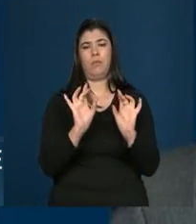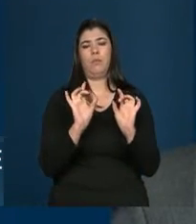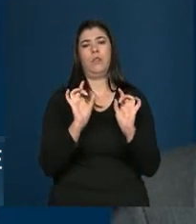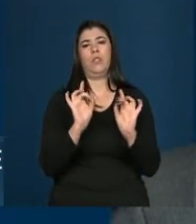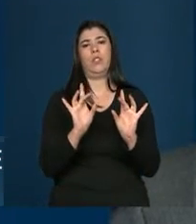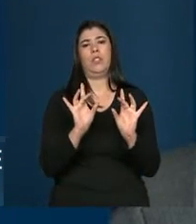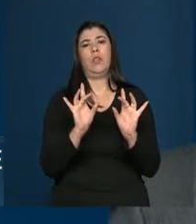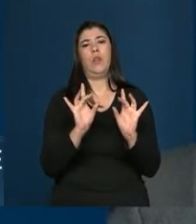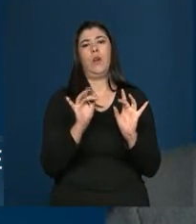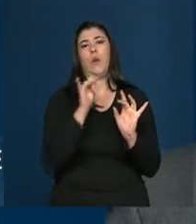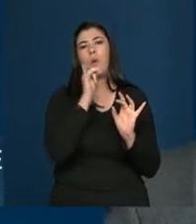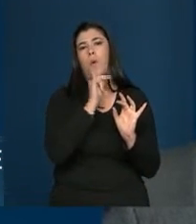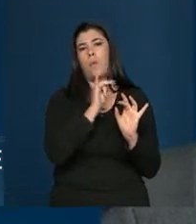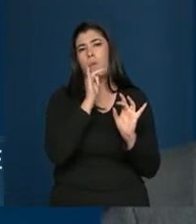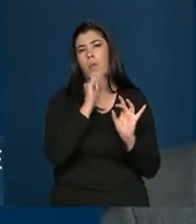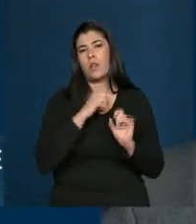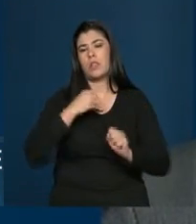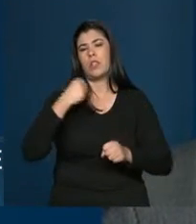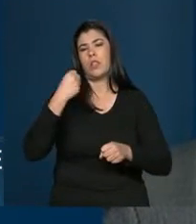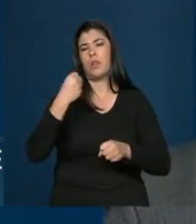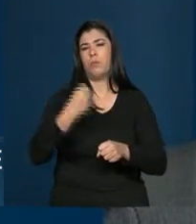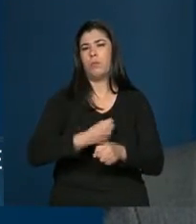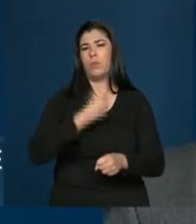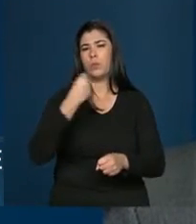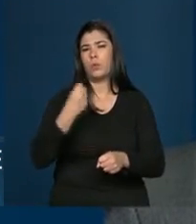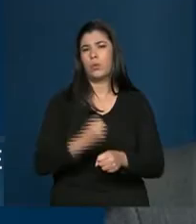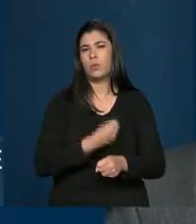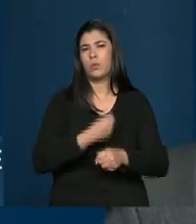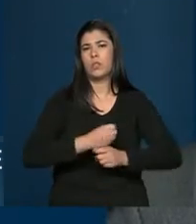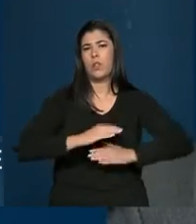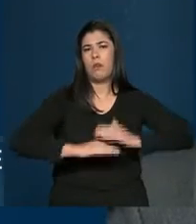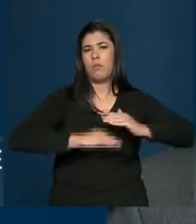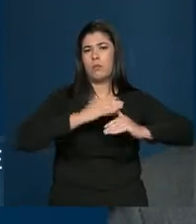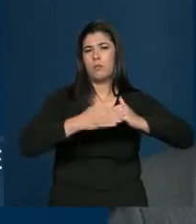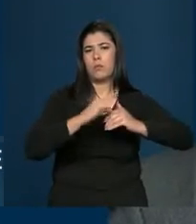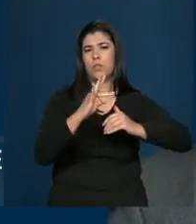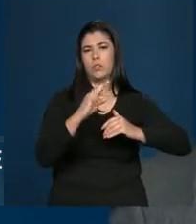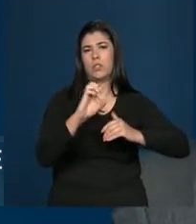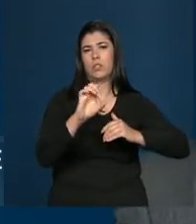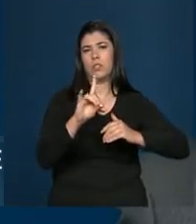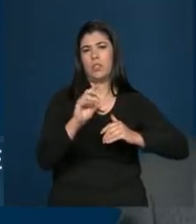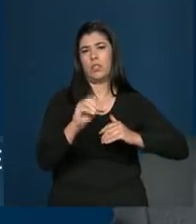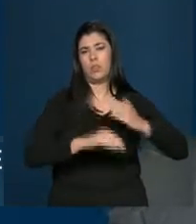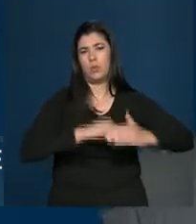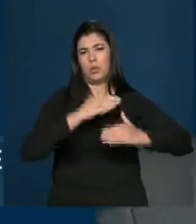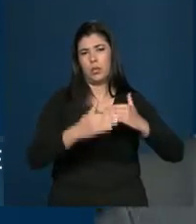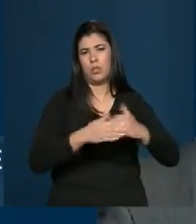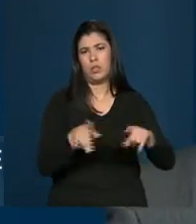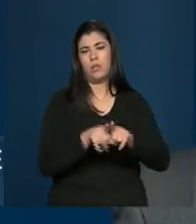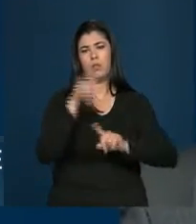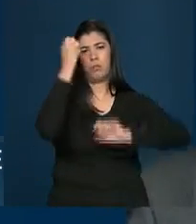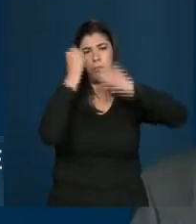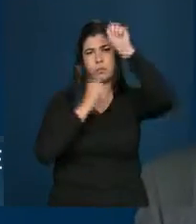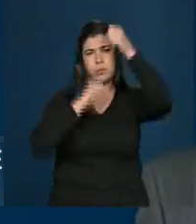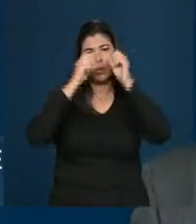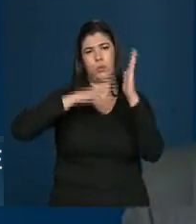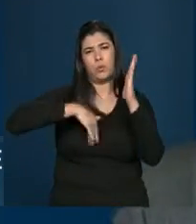especialmente setor de construção, de tecelagem e indústria